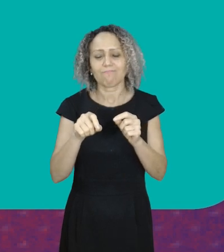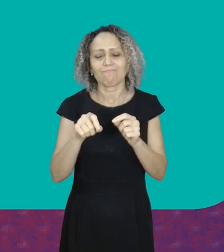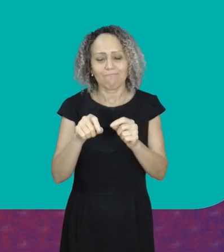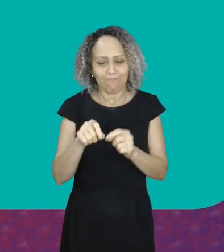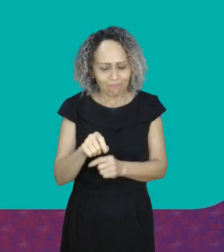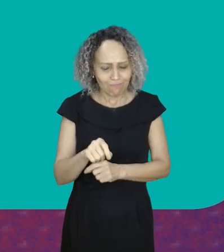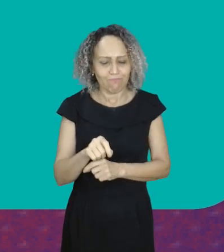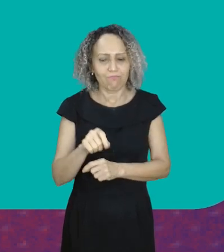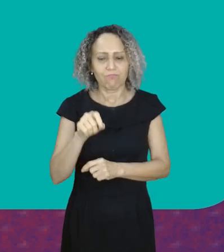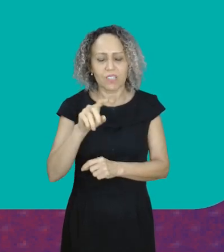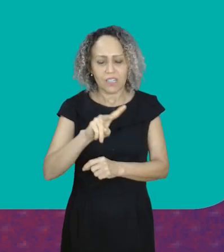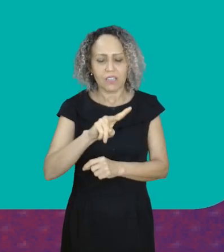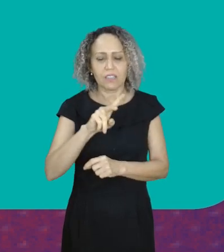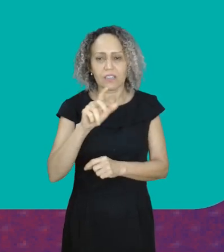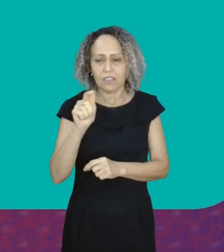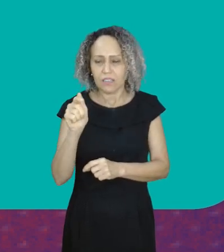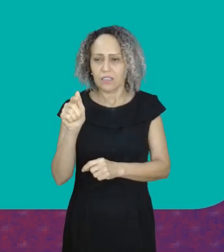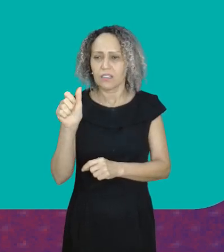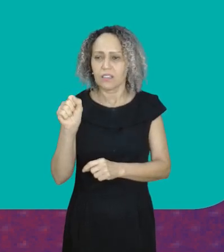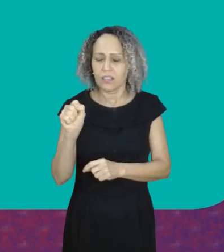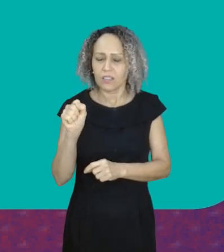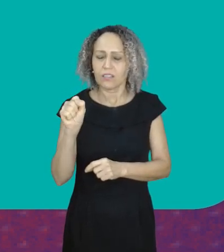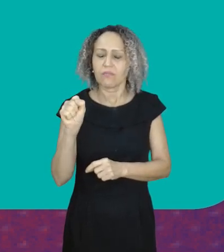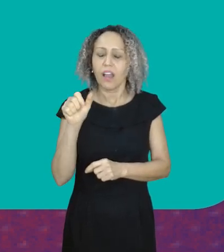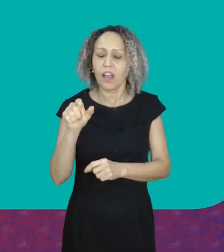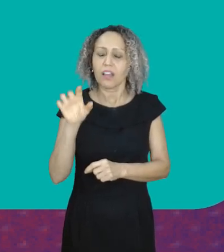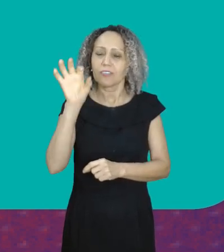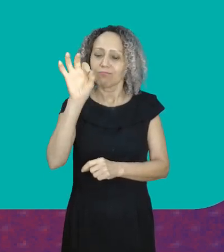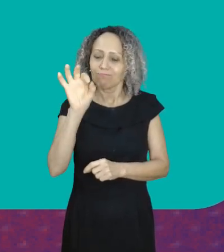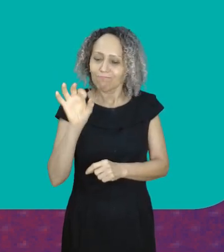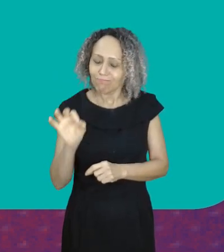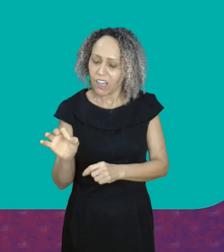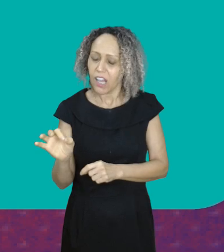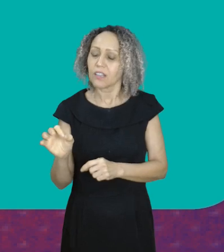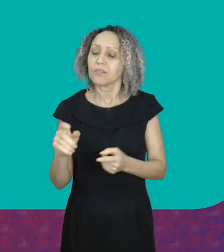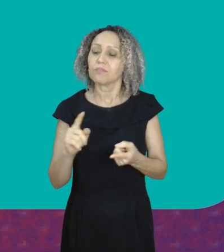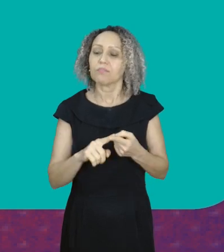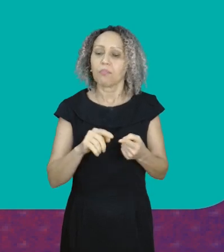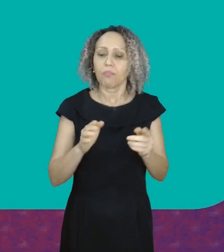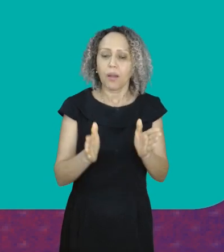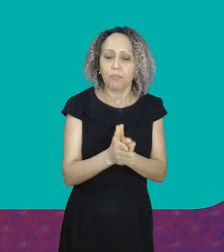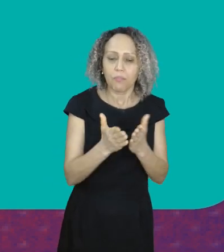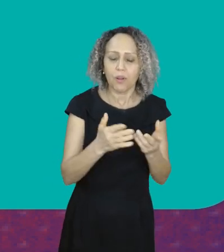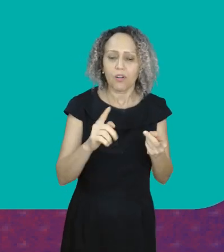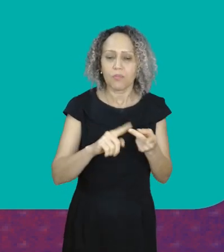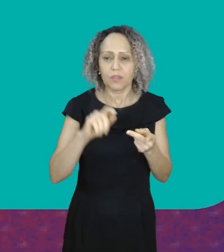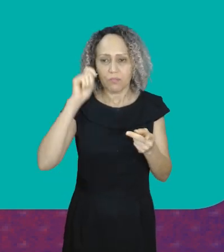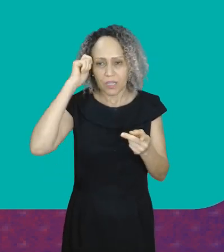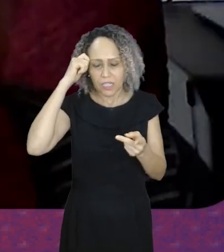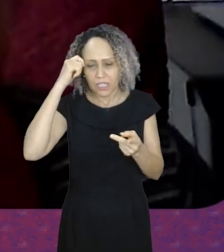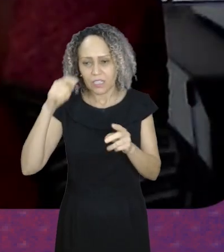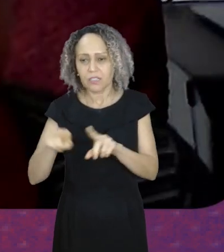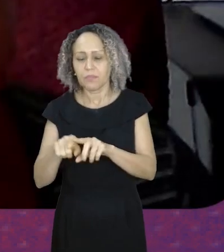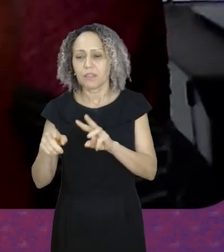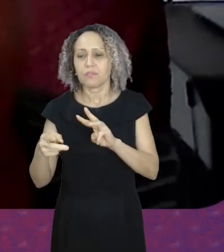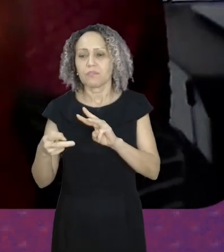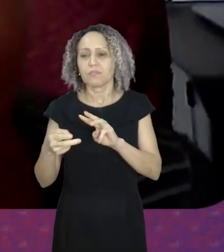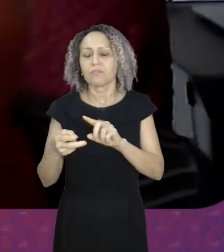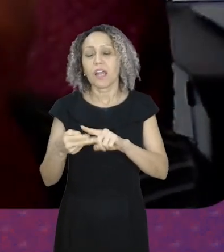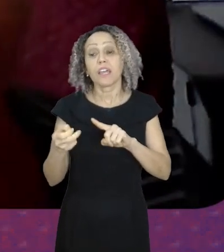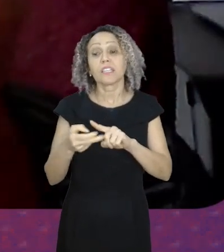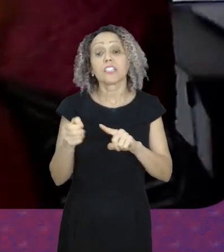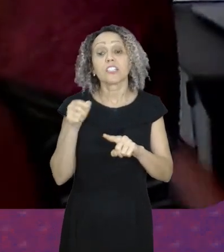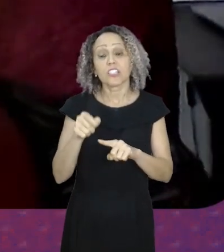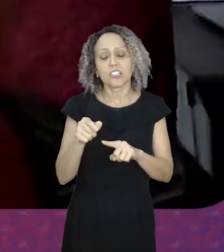nas universidades para pobres, para negros e para indígenas, tem que